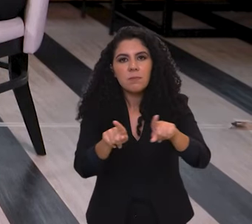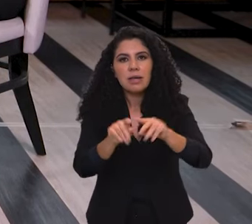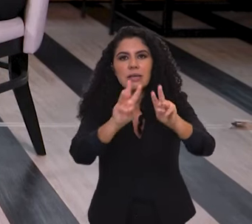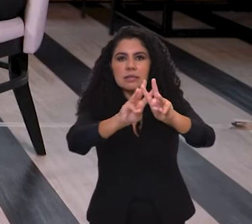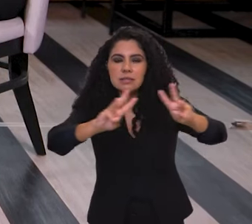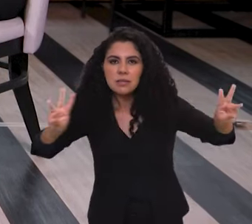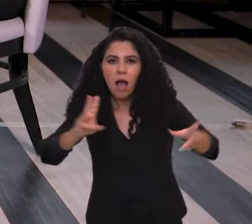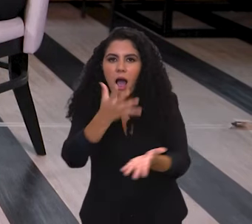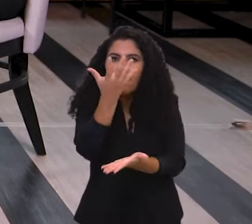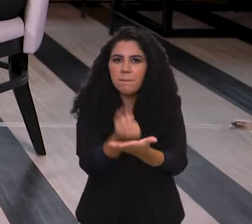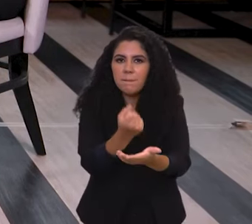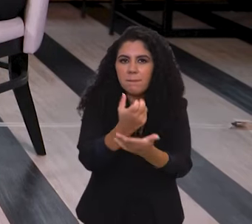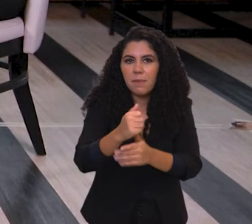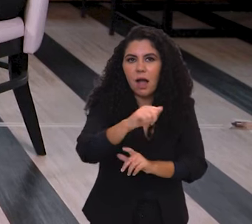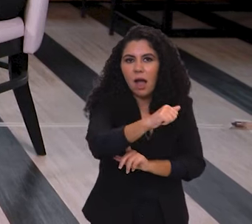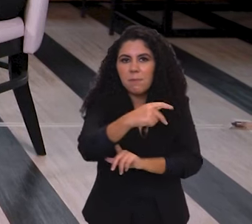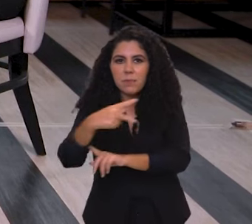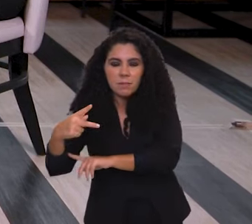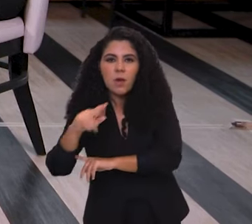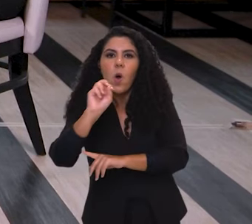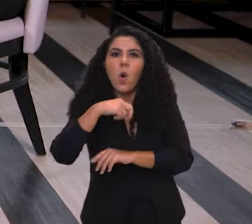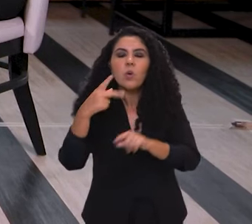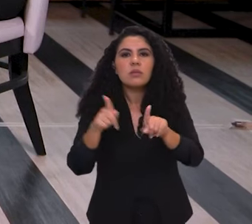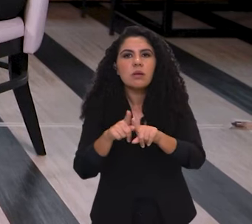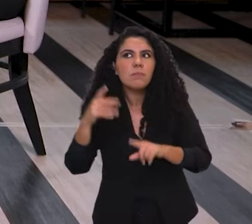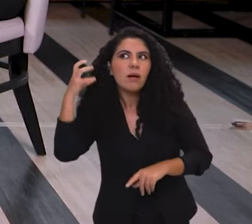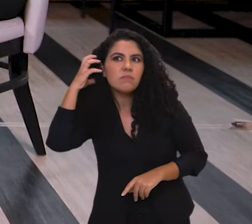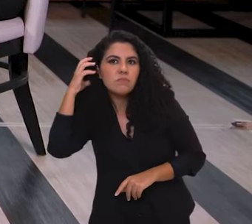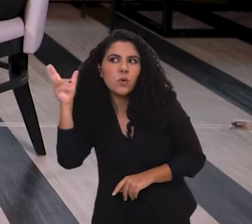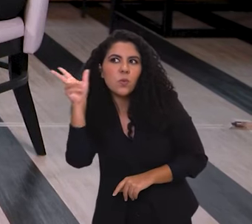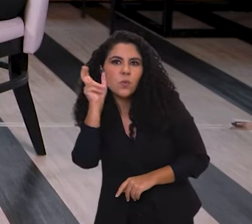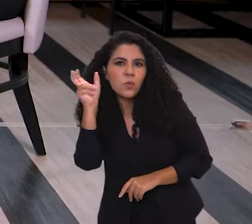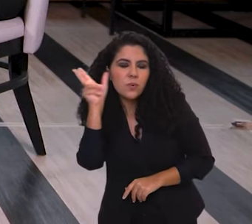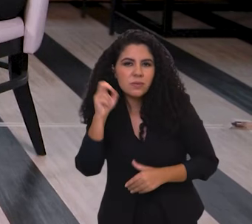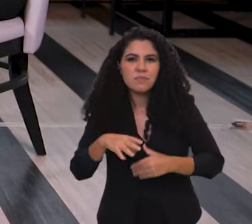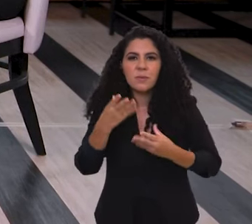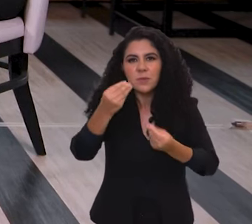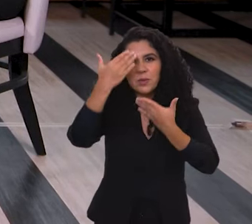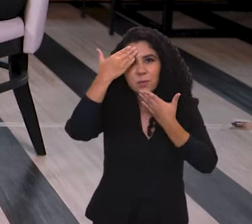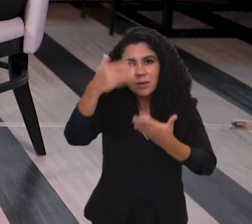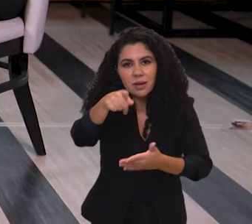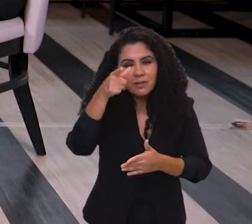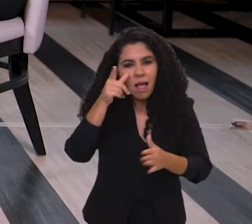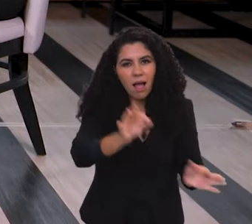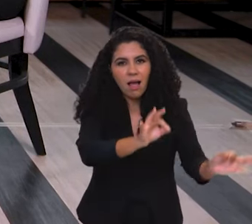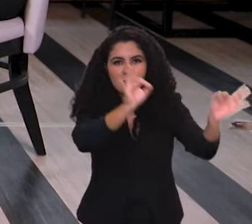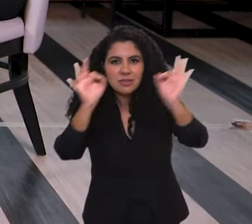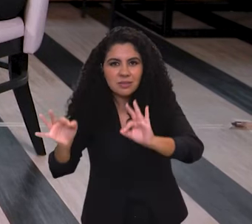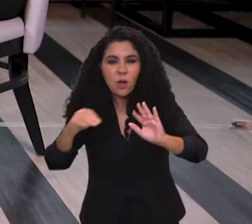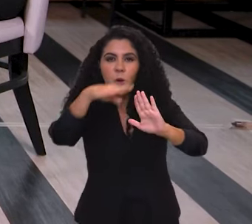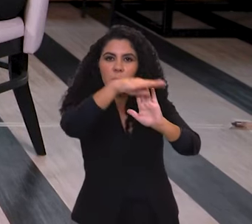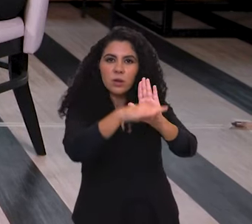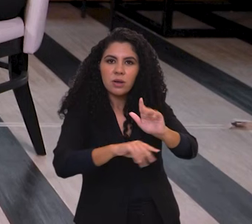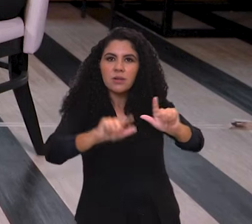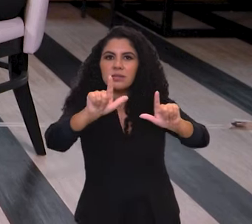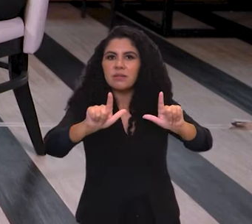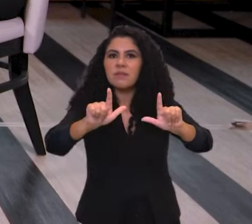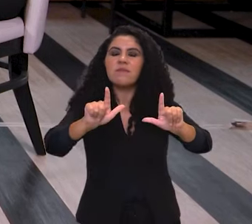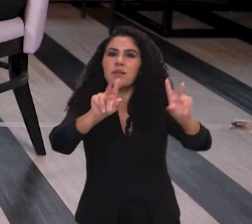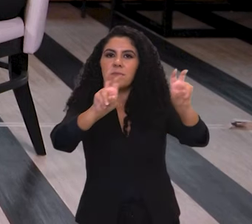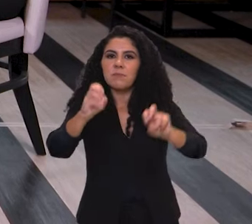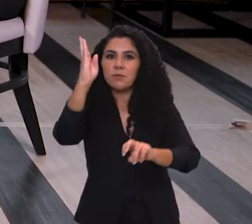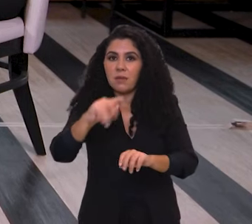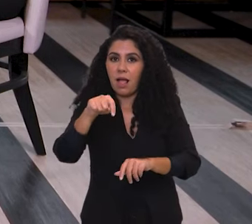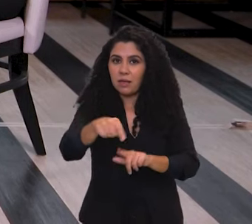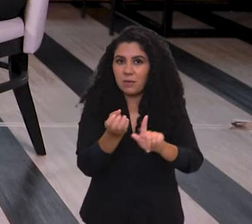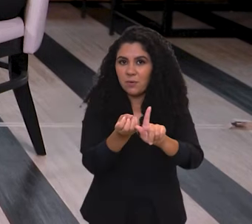nossas redes sociais, acesse o nosso site, baixe o nosso aplicativo ou nos ouça pela Rede Nacional de Rádio. Obrigada pela companhia